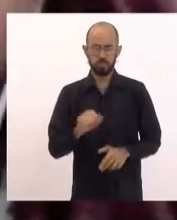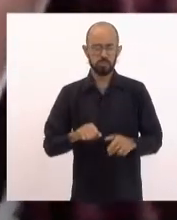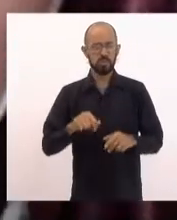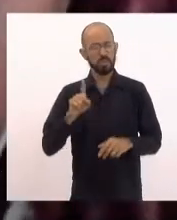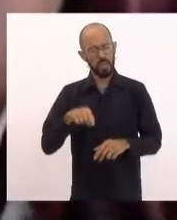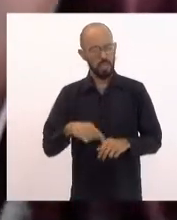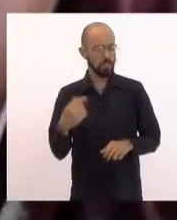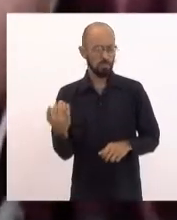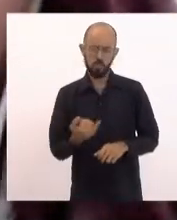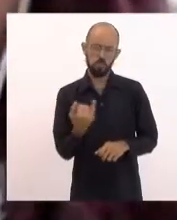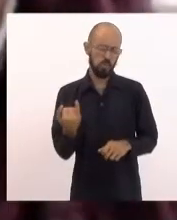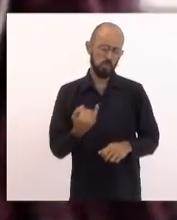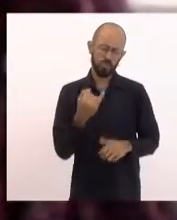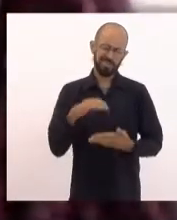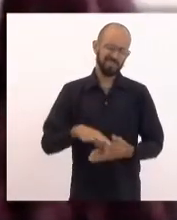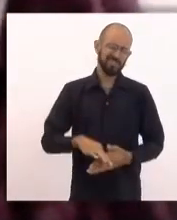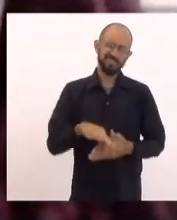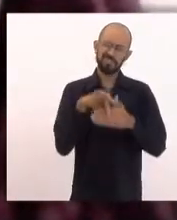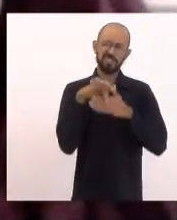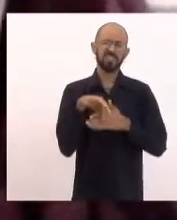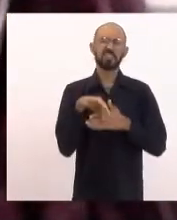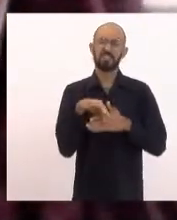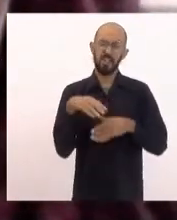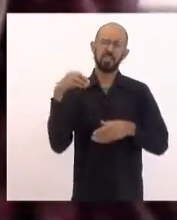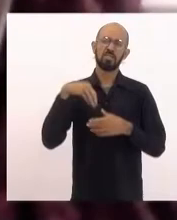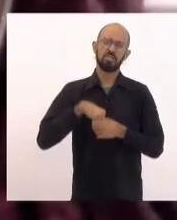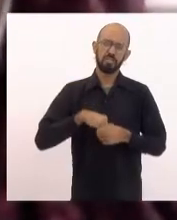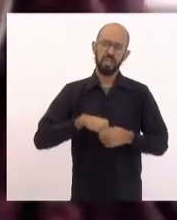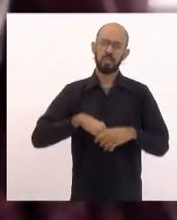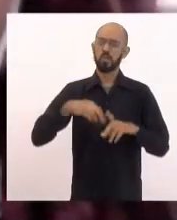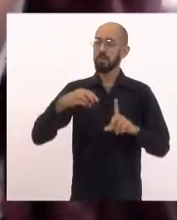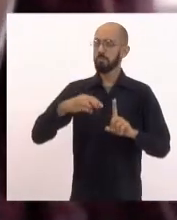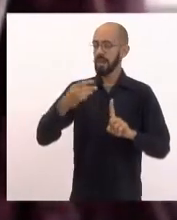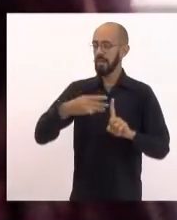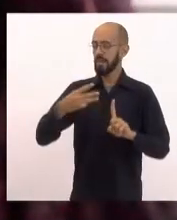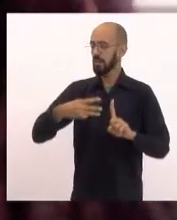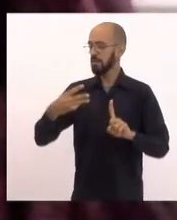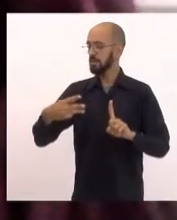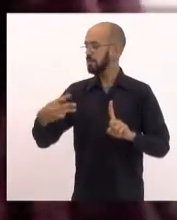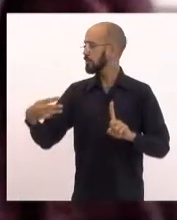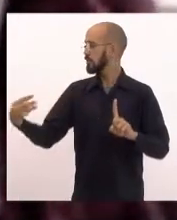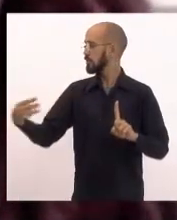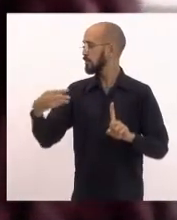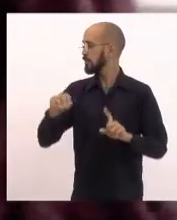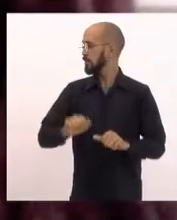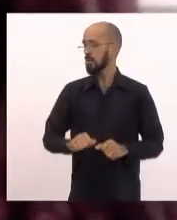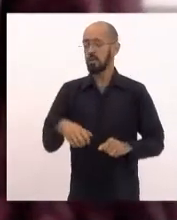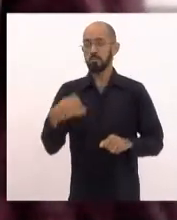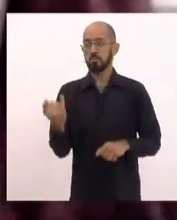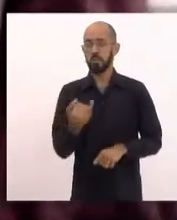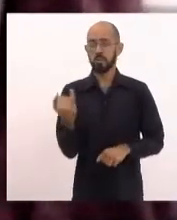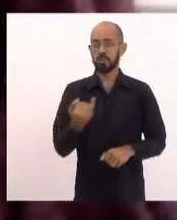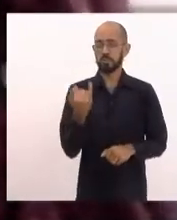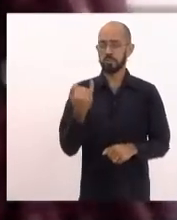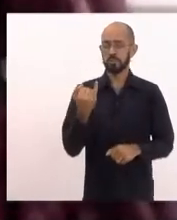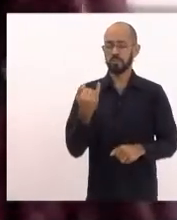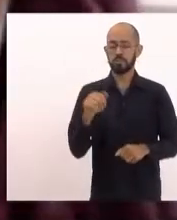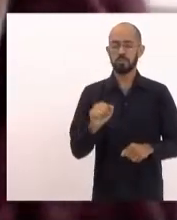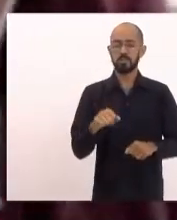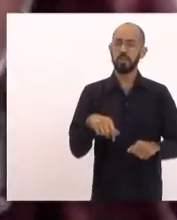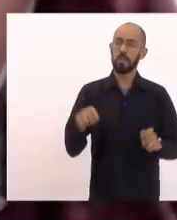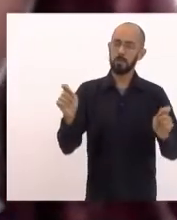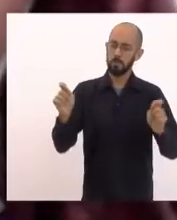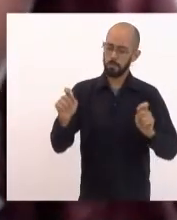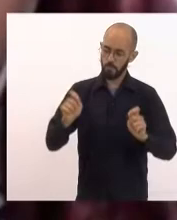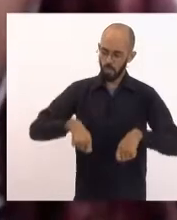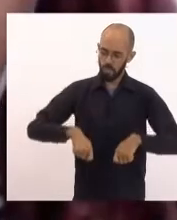diferença e que fazem com que aquele território seja um território pulsante, pujante, potente e não